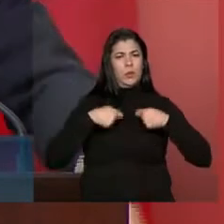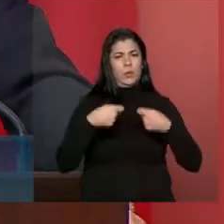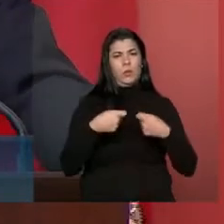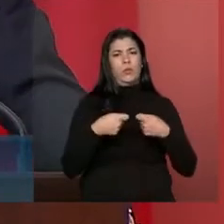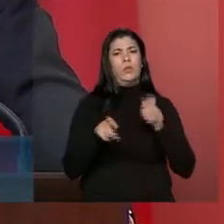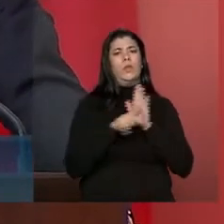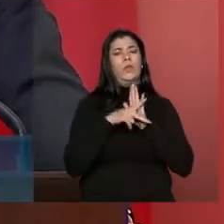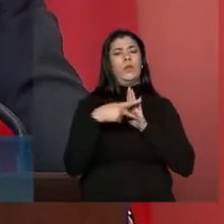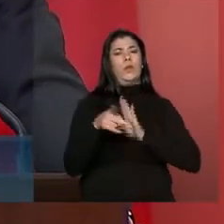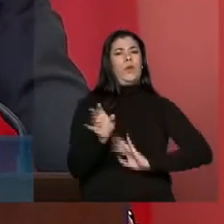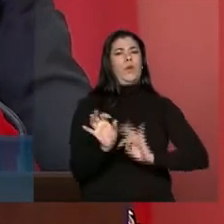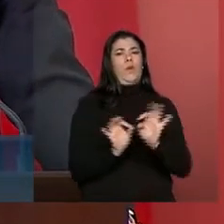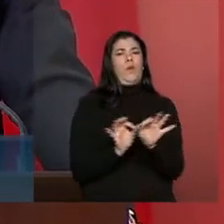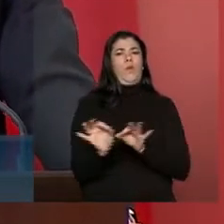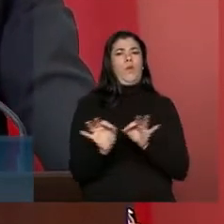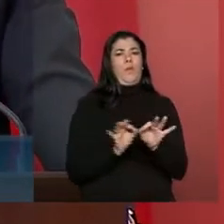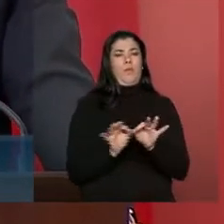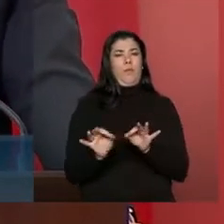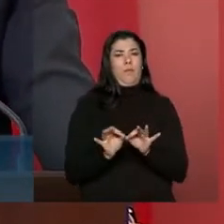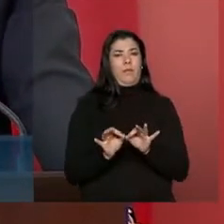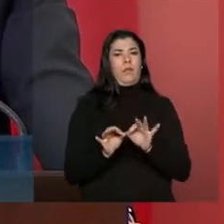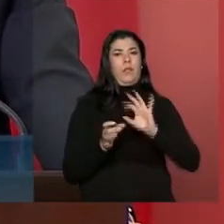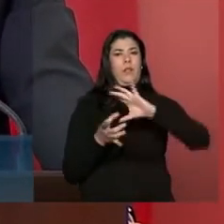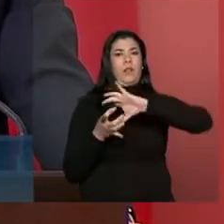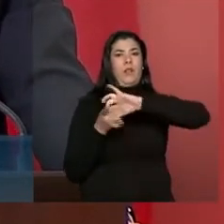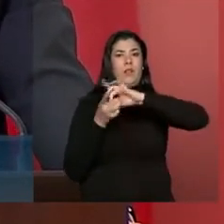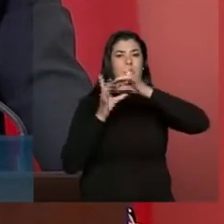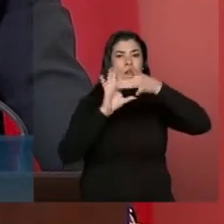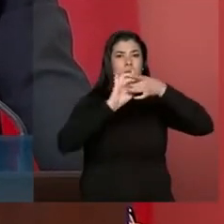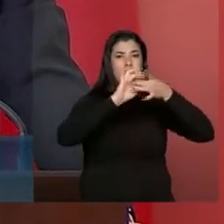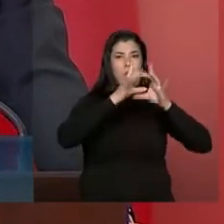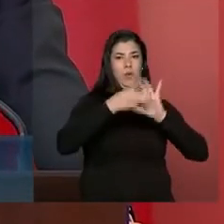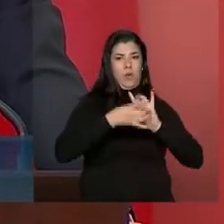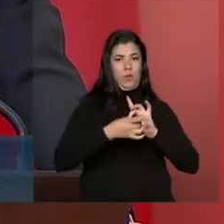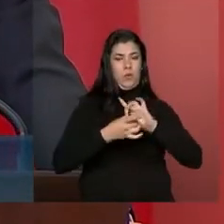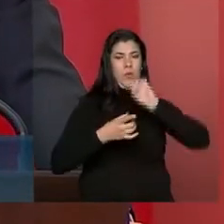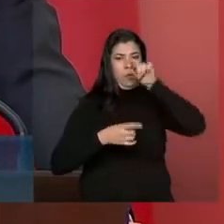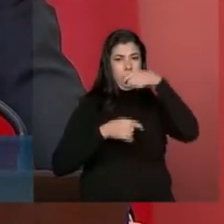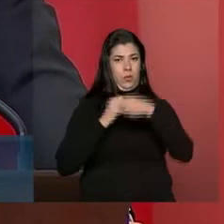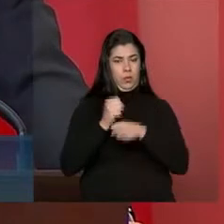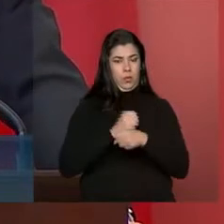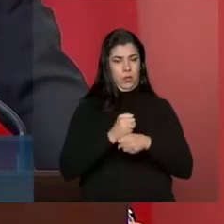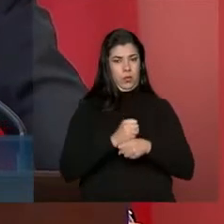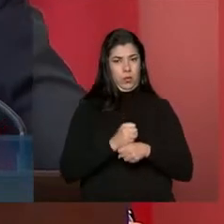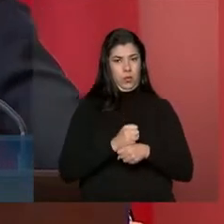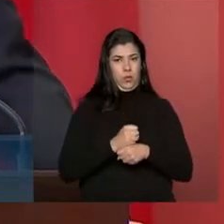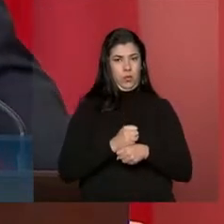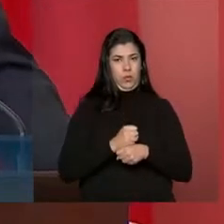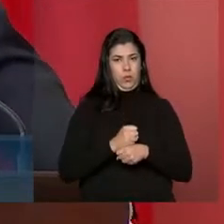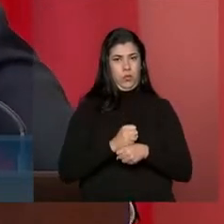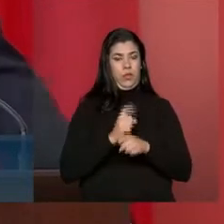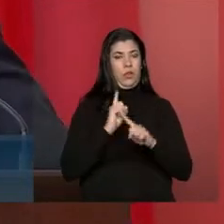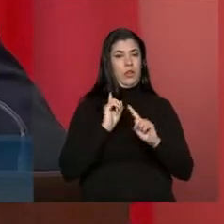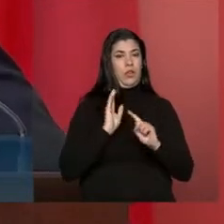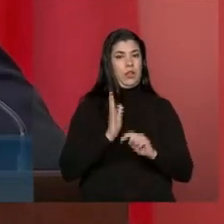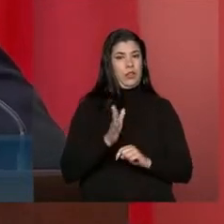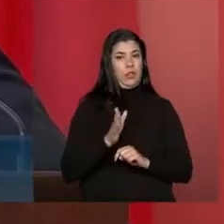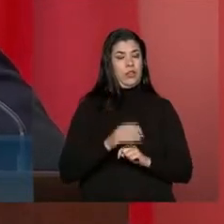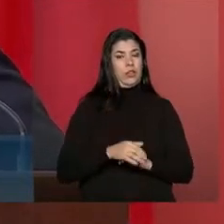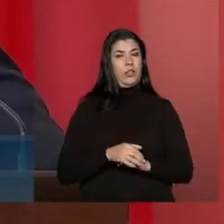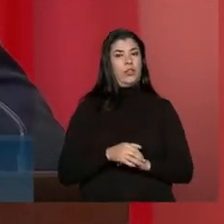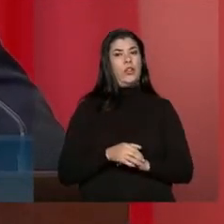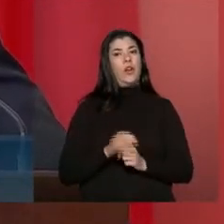para preparar as Olimpíadas e já importou os trens